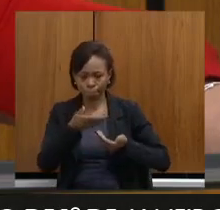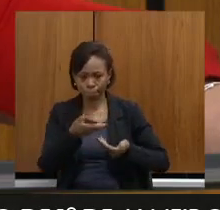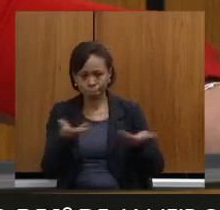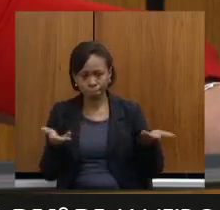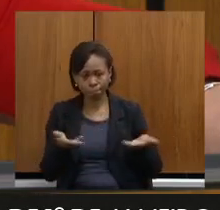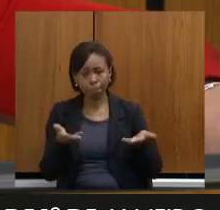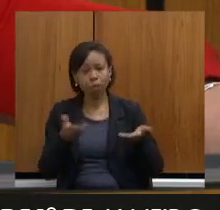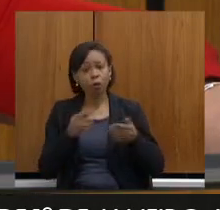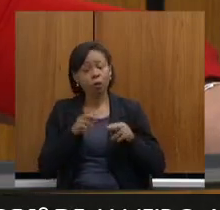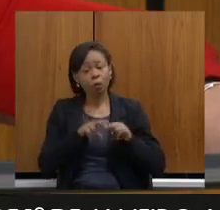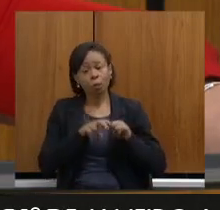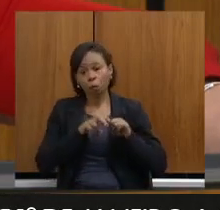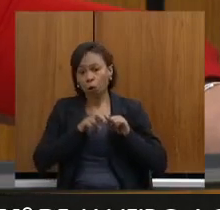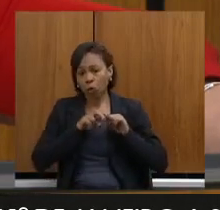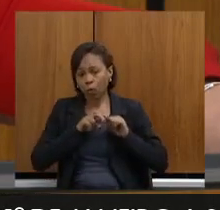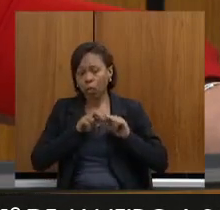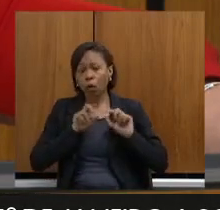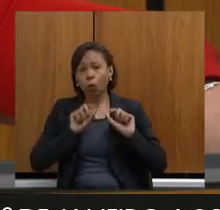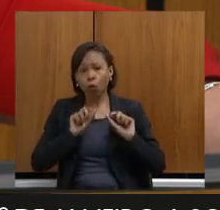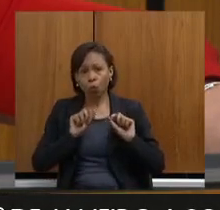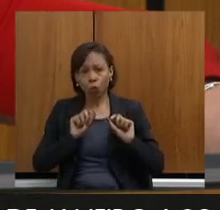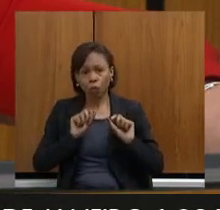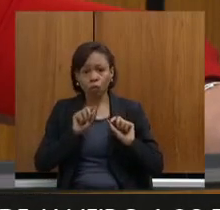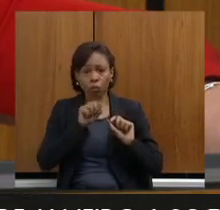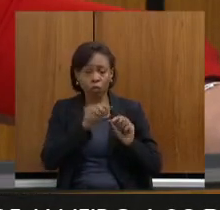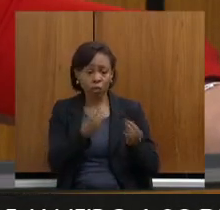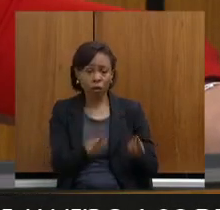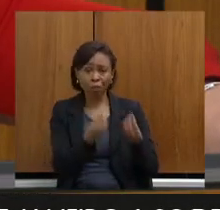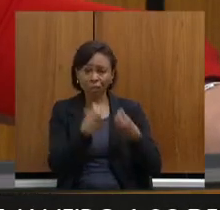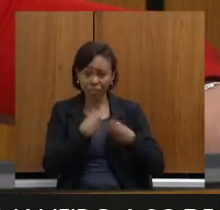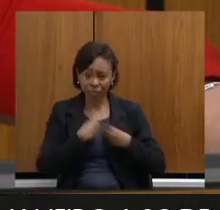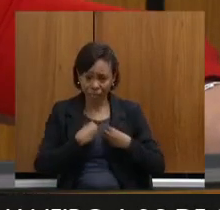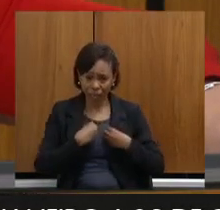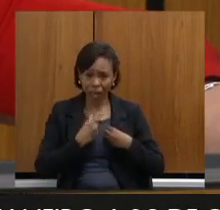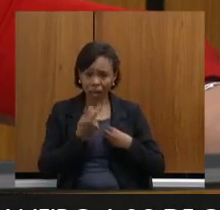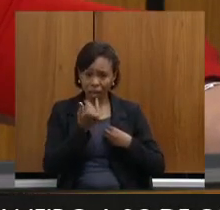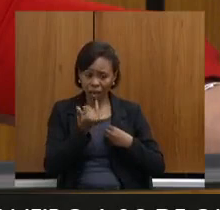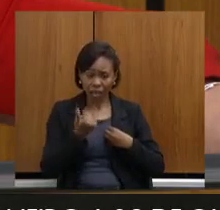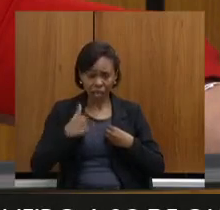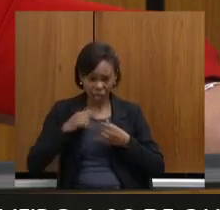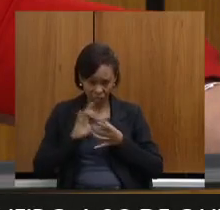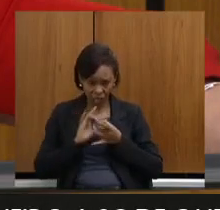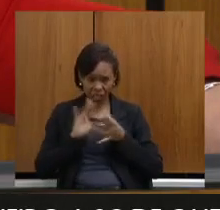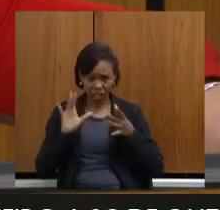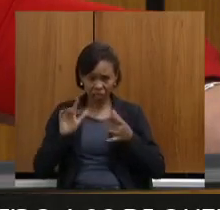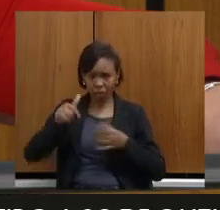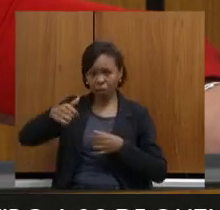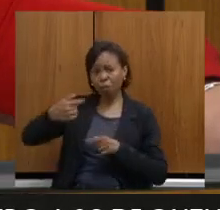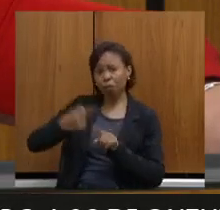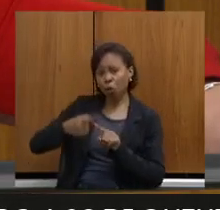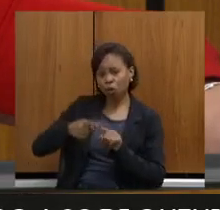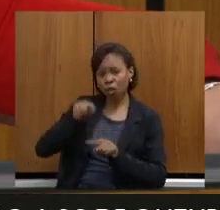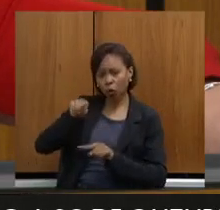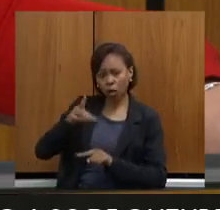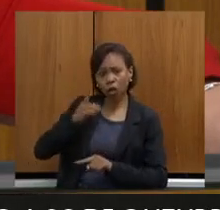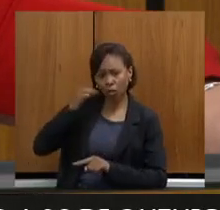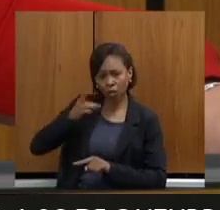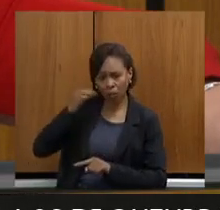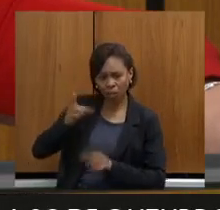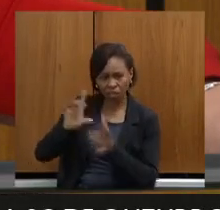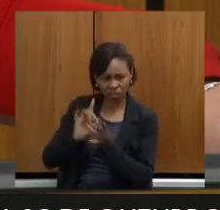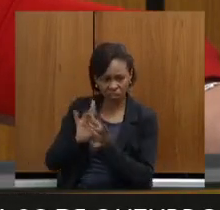e não em consideração né o senhor vai me dar palavra depois da consideração do deputado Gustavo Valadares